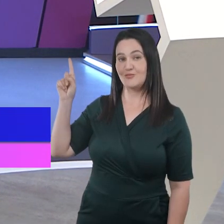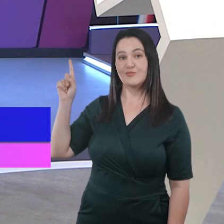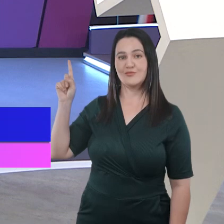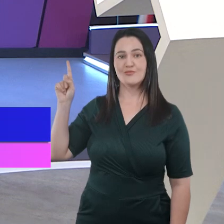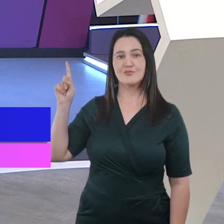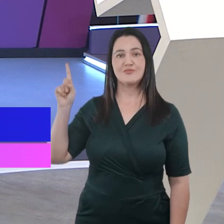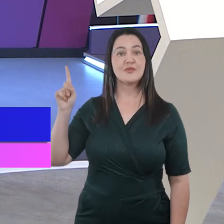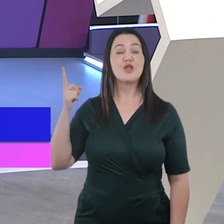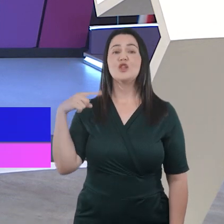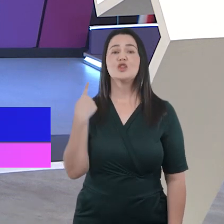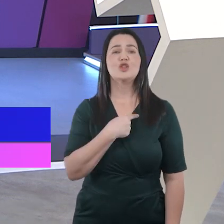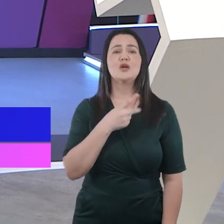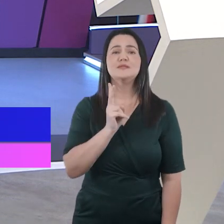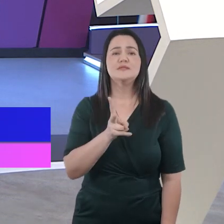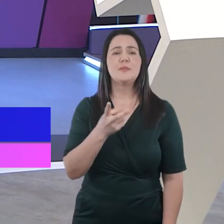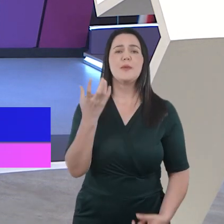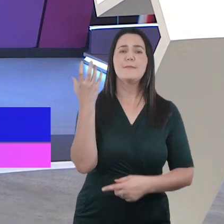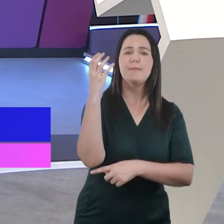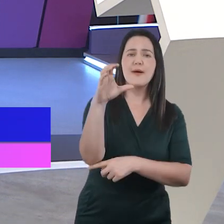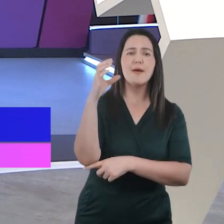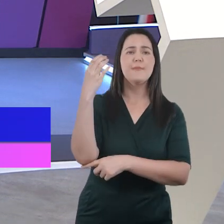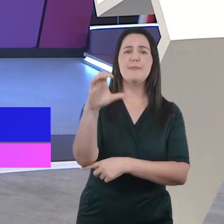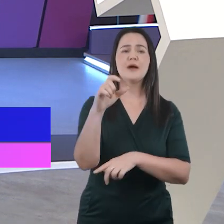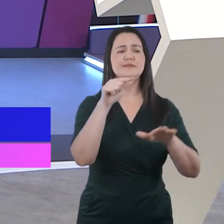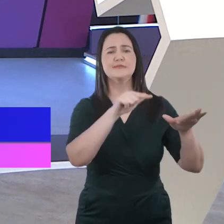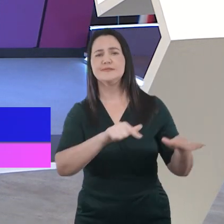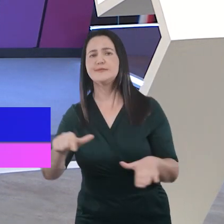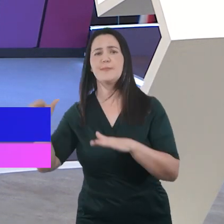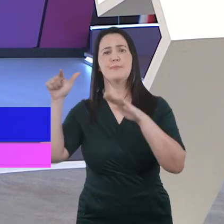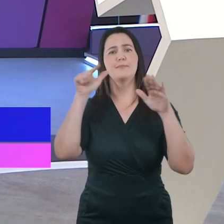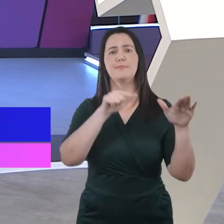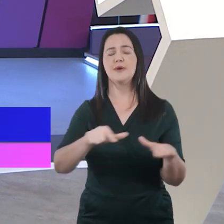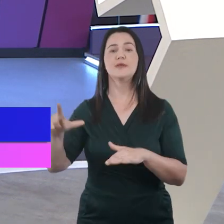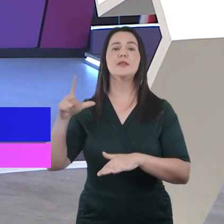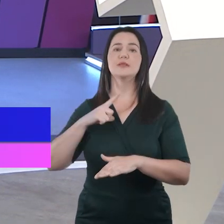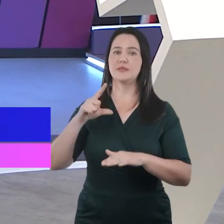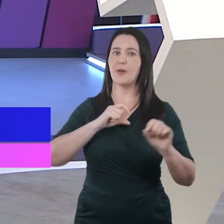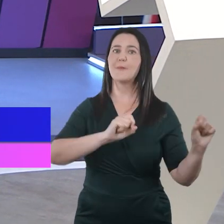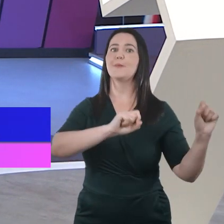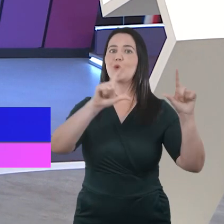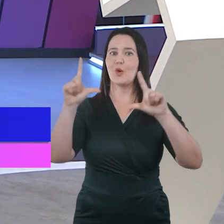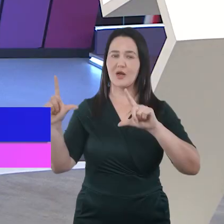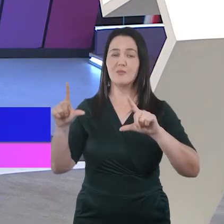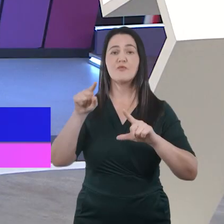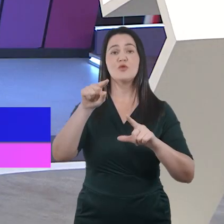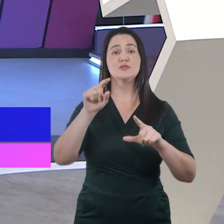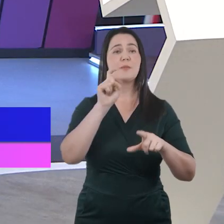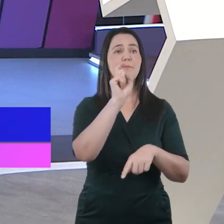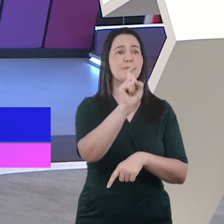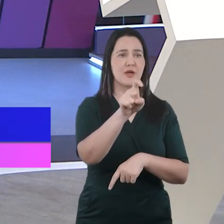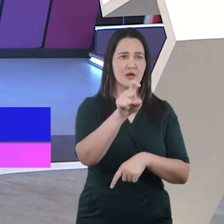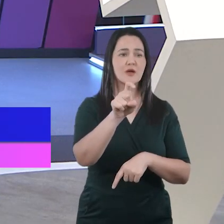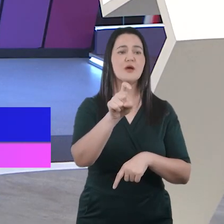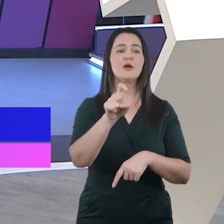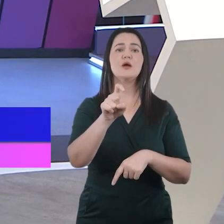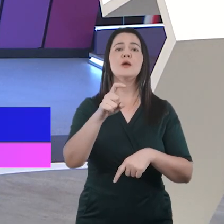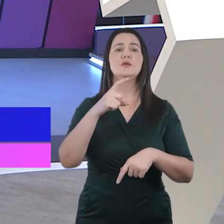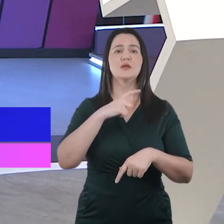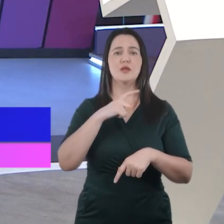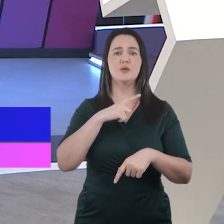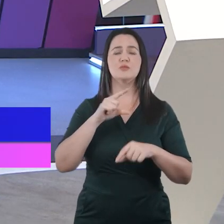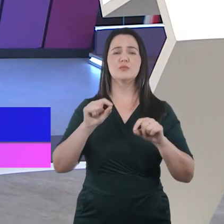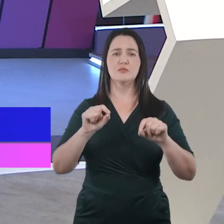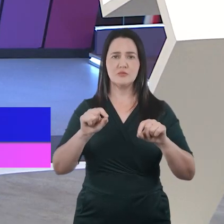vai chegar nesta página aqui, onde nós estamos postando todas as semanas o programa A Arena do Futuro. Então